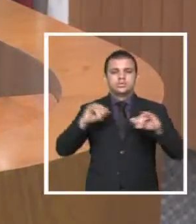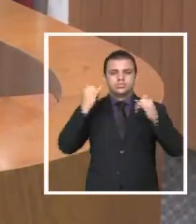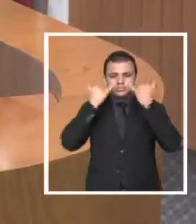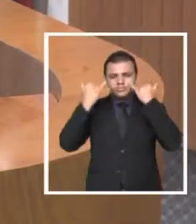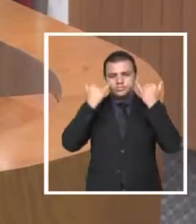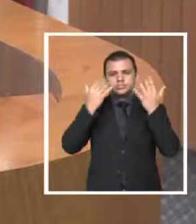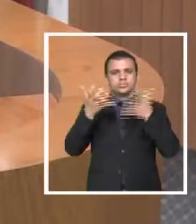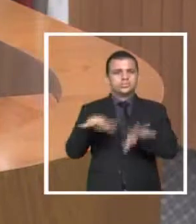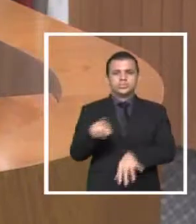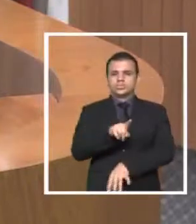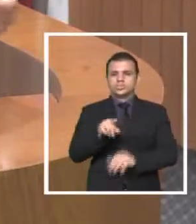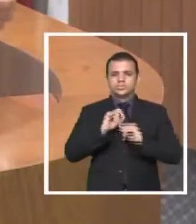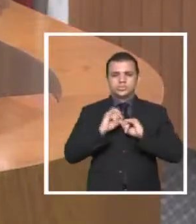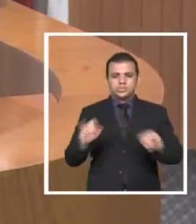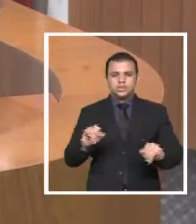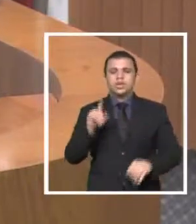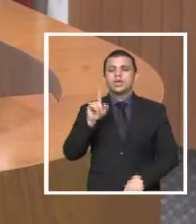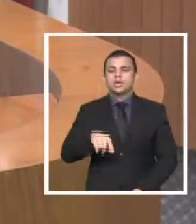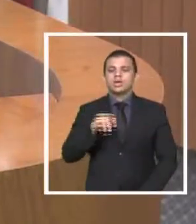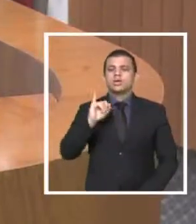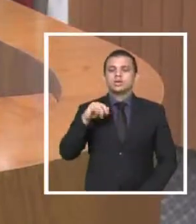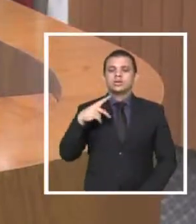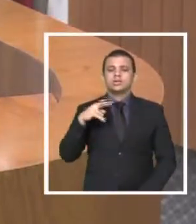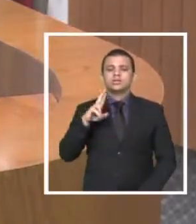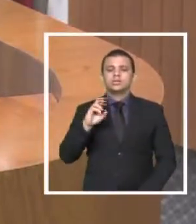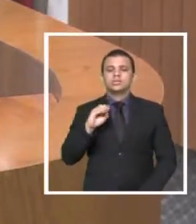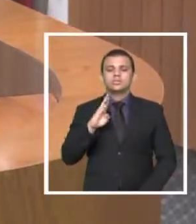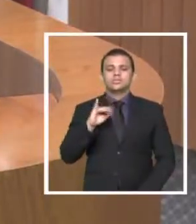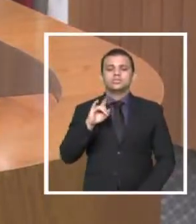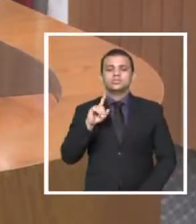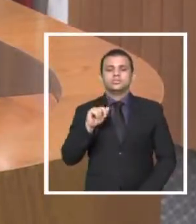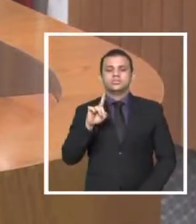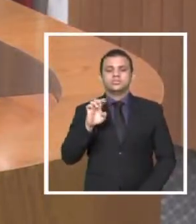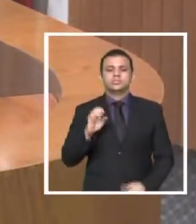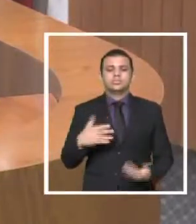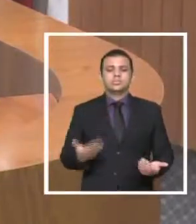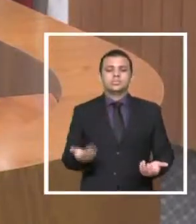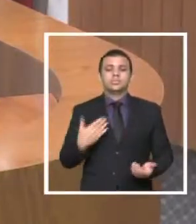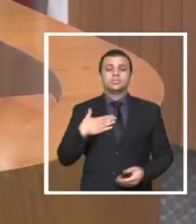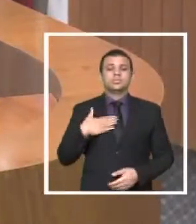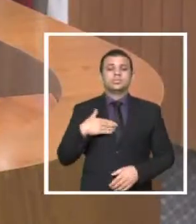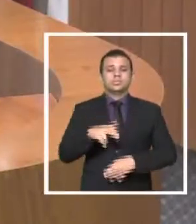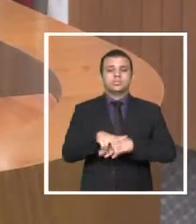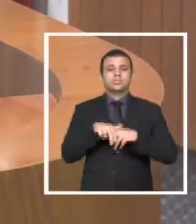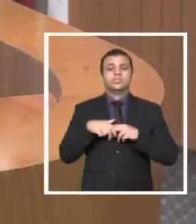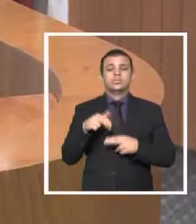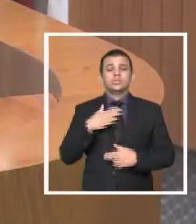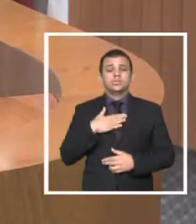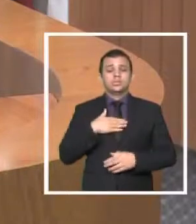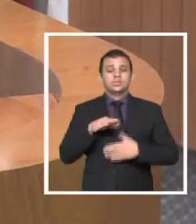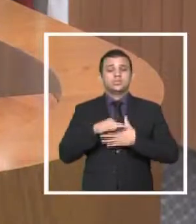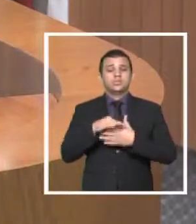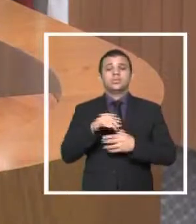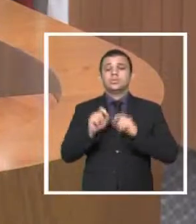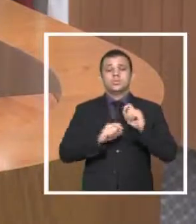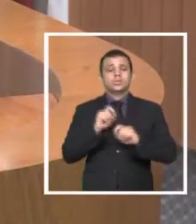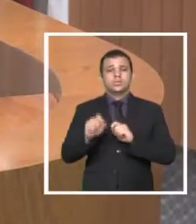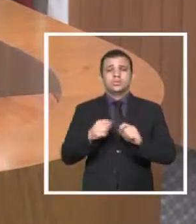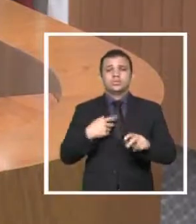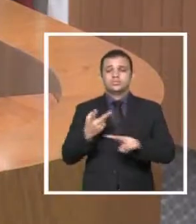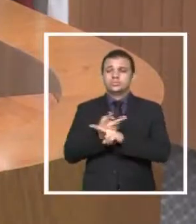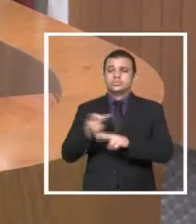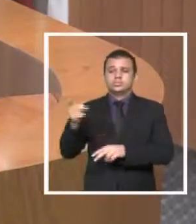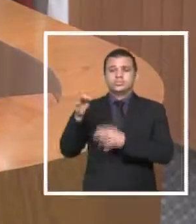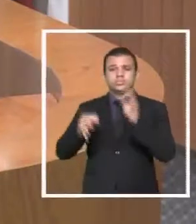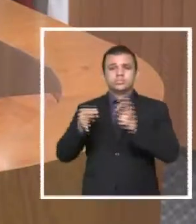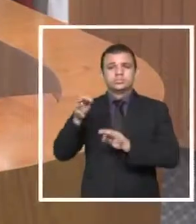uma improbidade administrativa. Então, só me resta buscar o Poder Judiciário. Por isso que todos